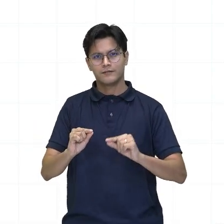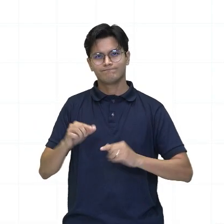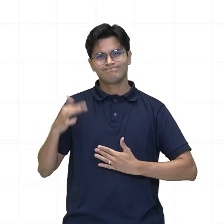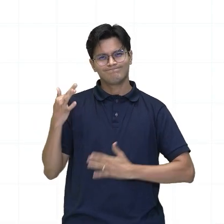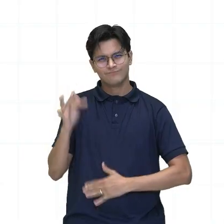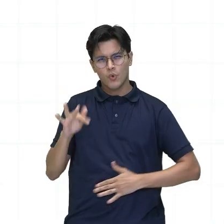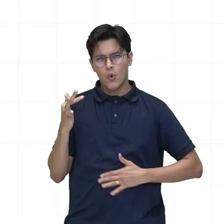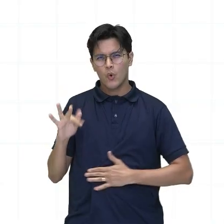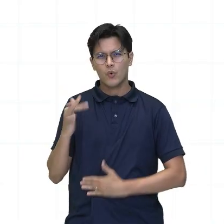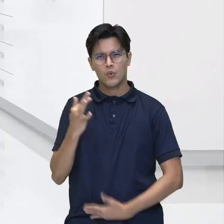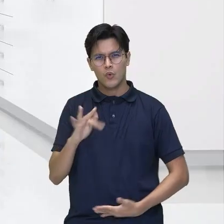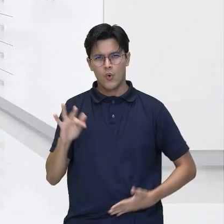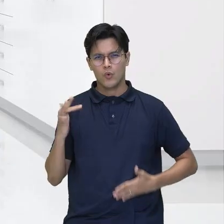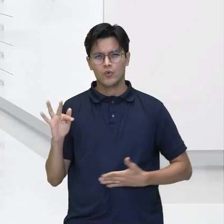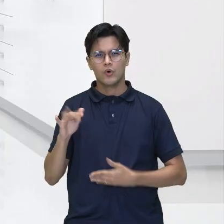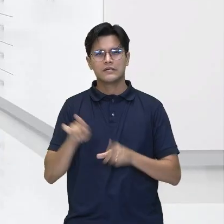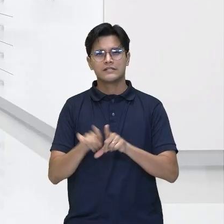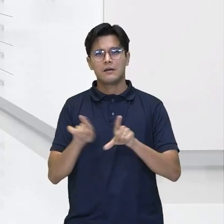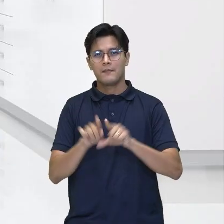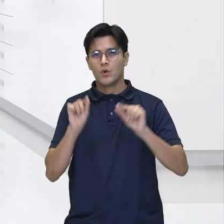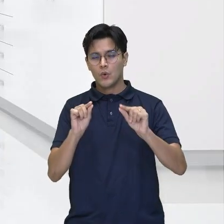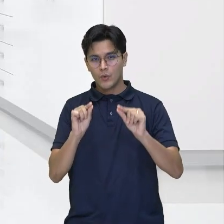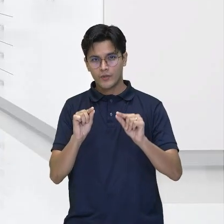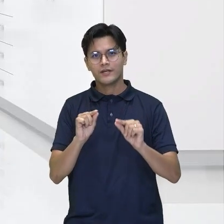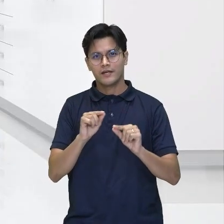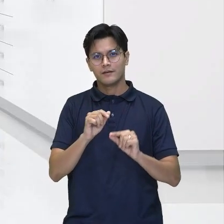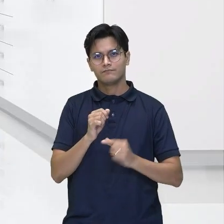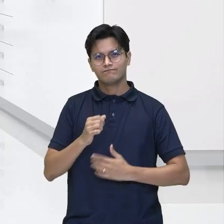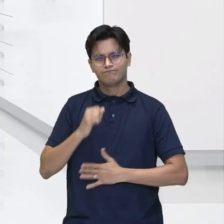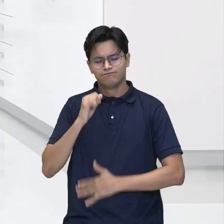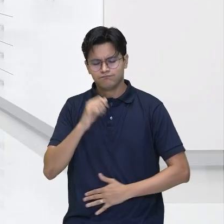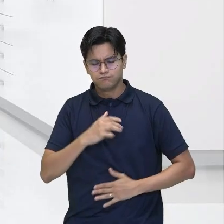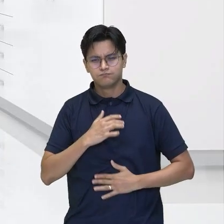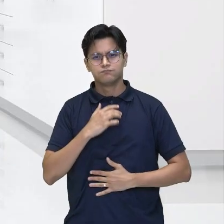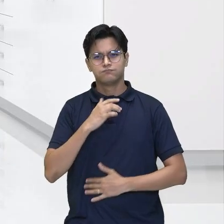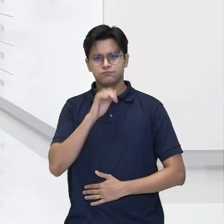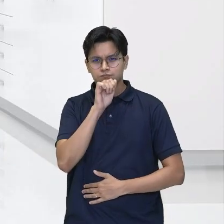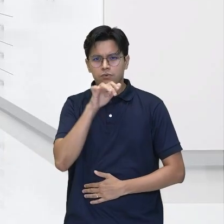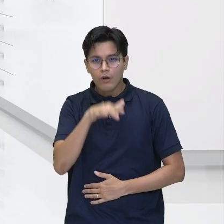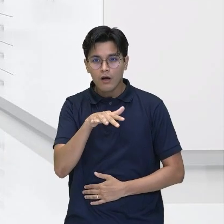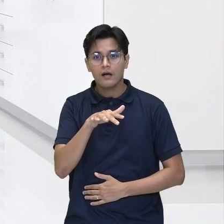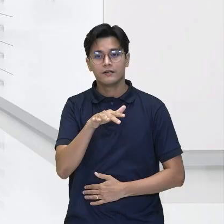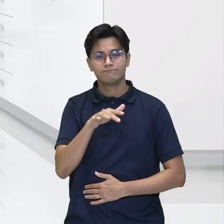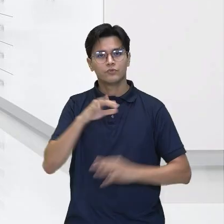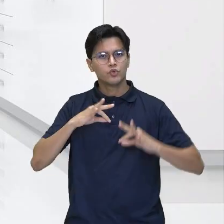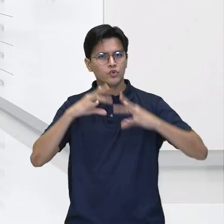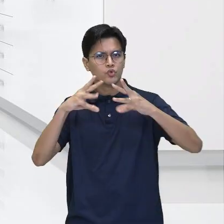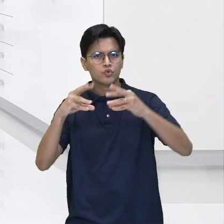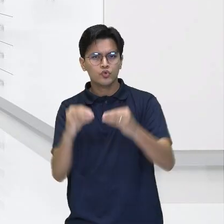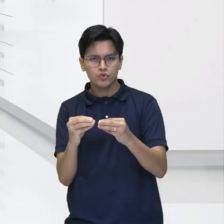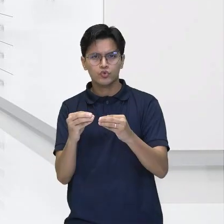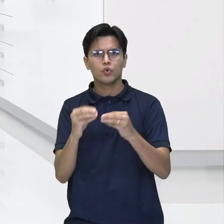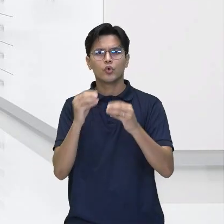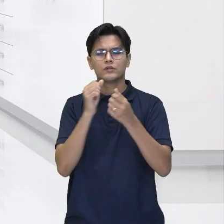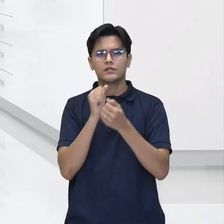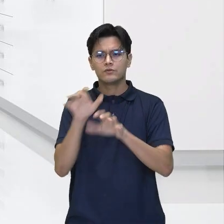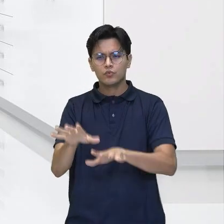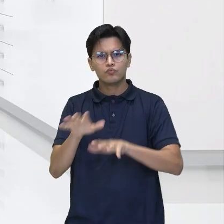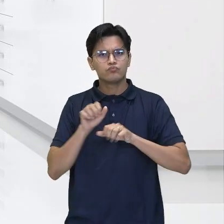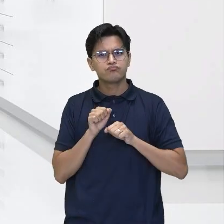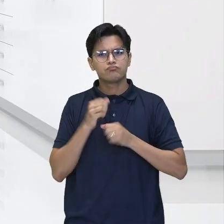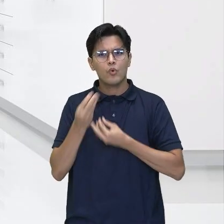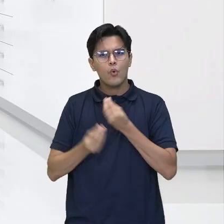aí, inclusive, que eu tenho citado para vocês, todas elas são transmitidas por contato